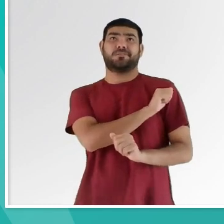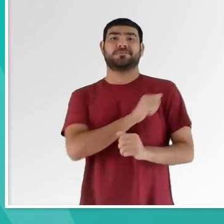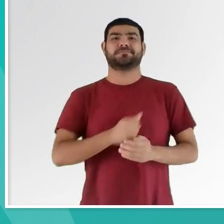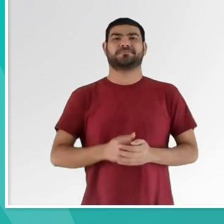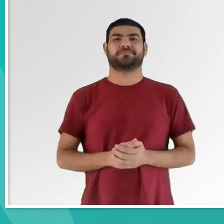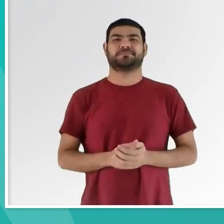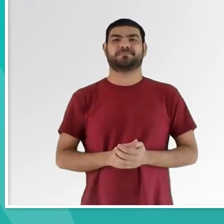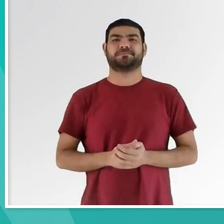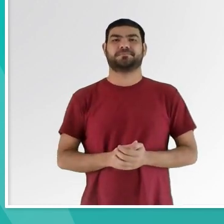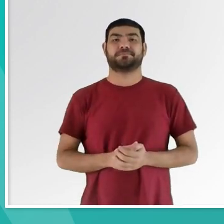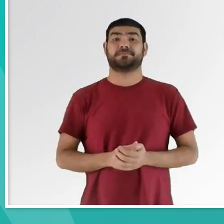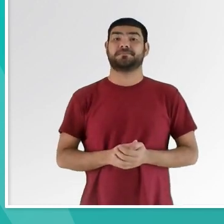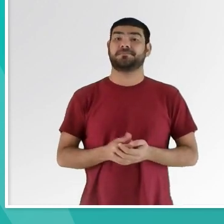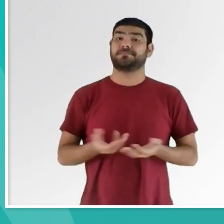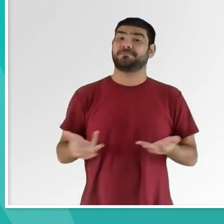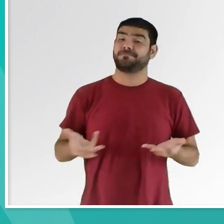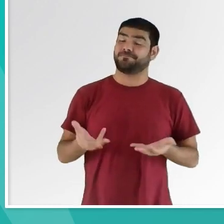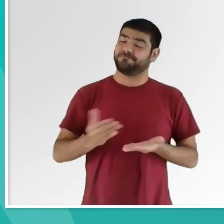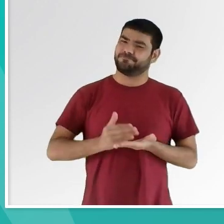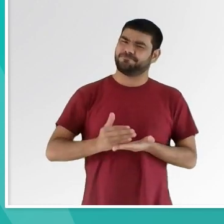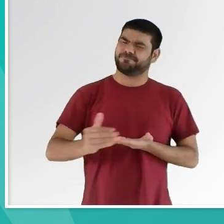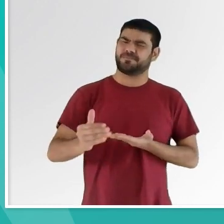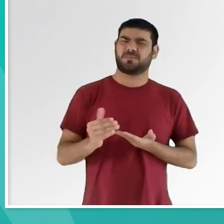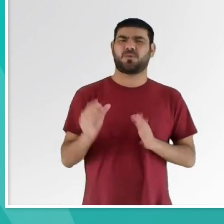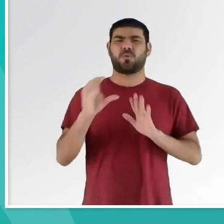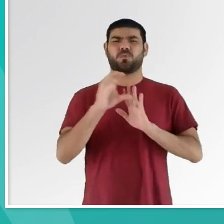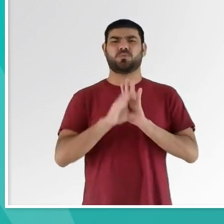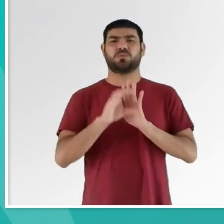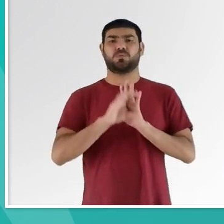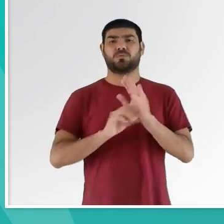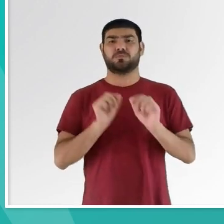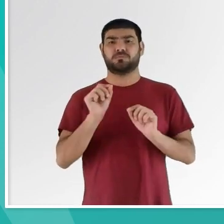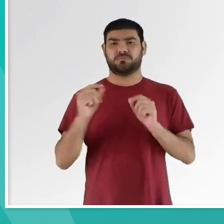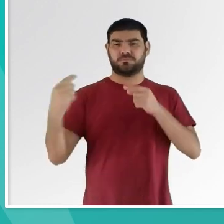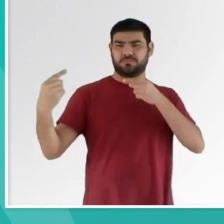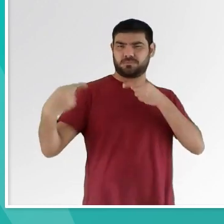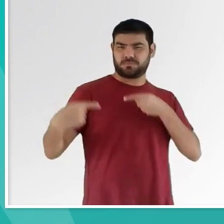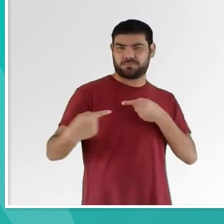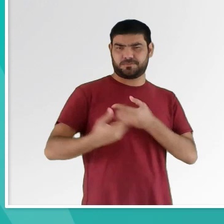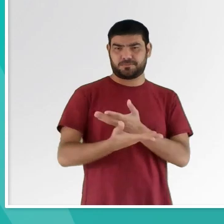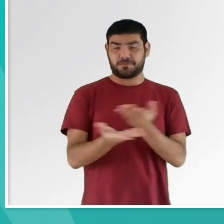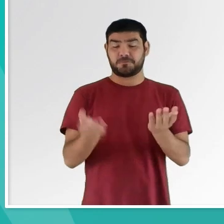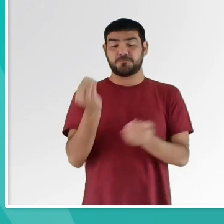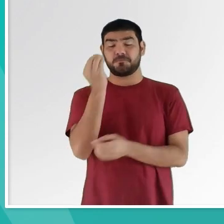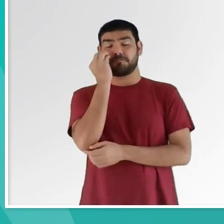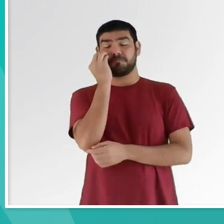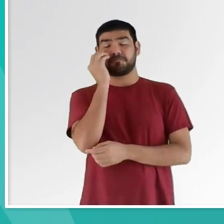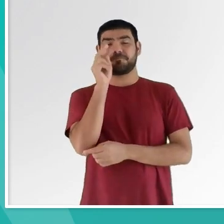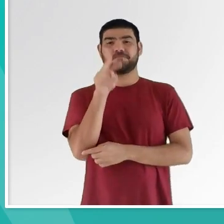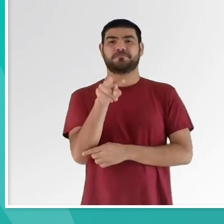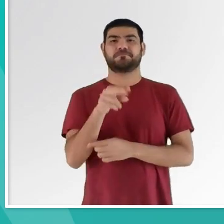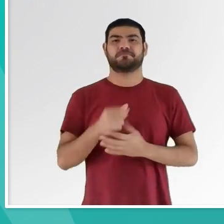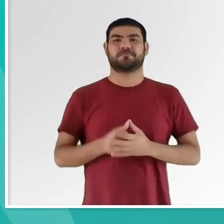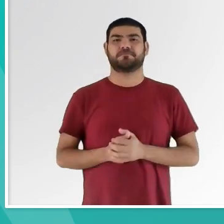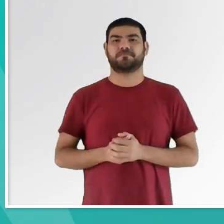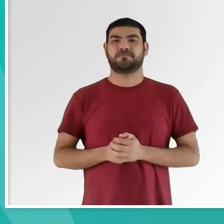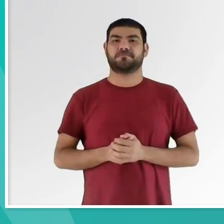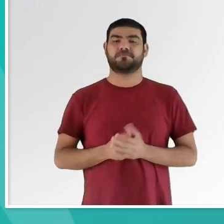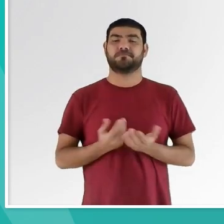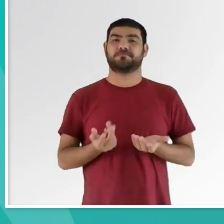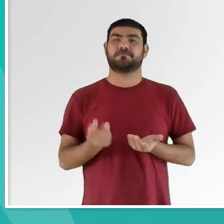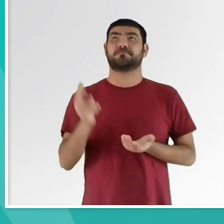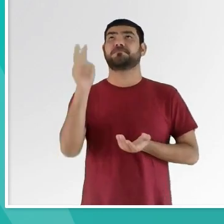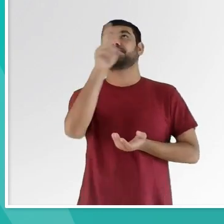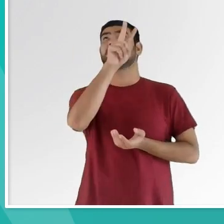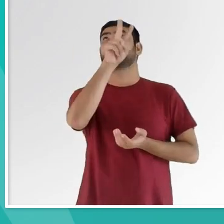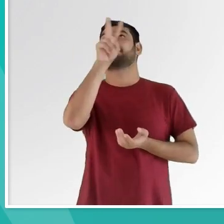Nós vamos começar nosso conteúdo colocando um desafio para vocês. Vamos ver o nosso desafio do dia? Então, o nosso desafio do dia